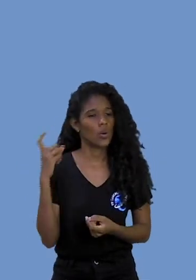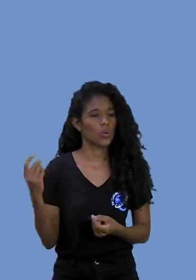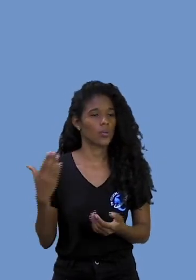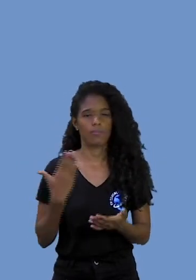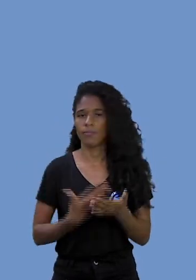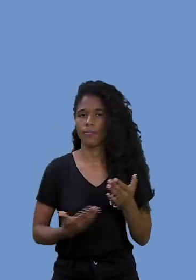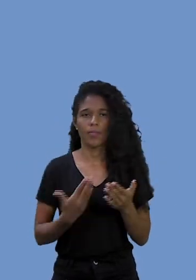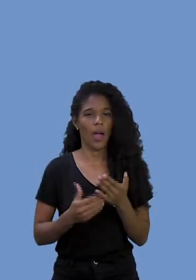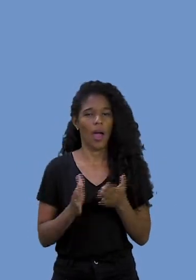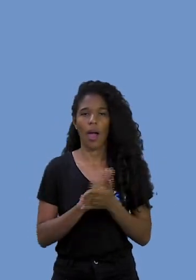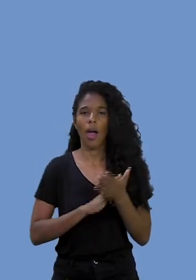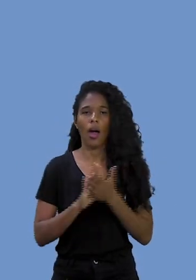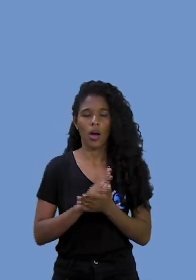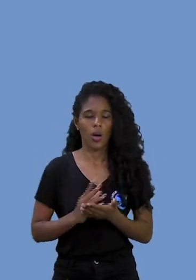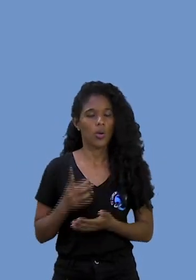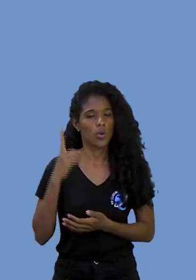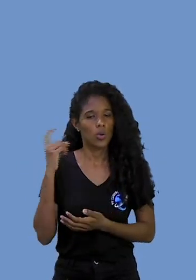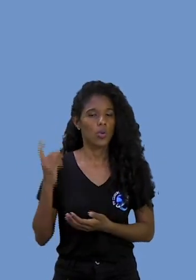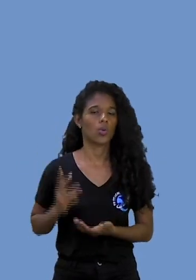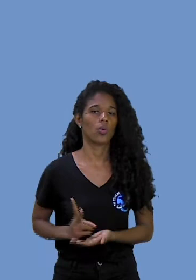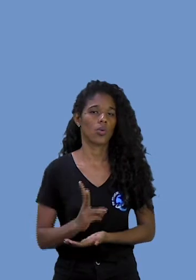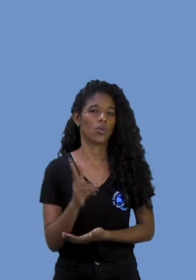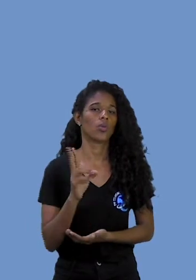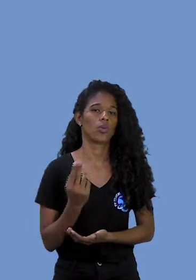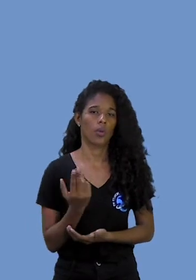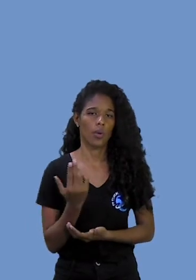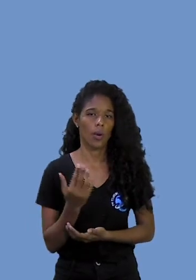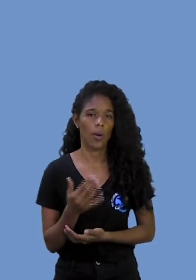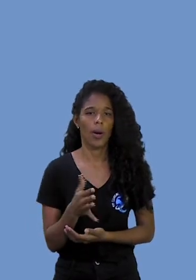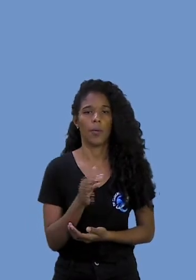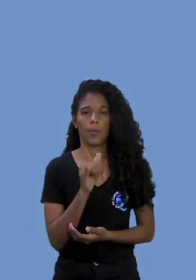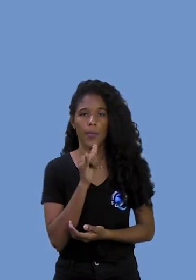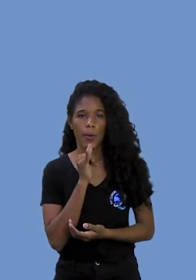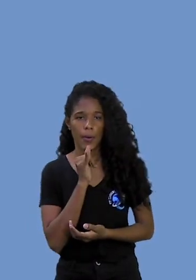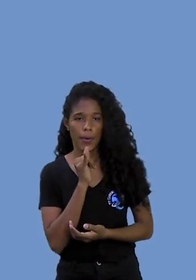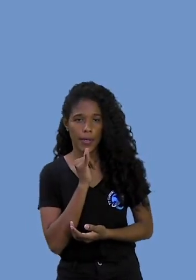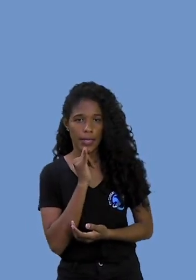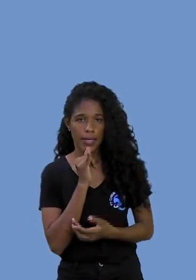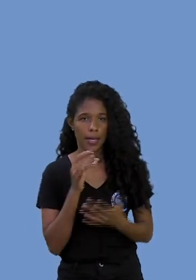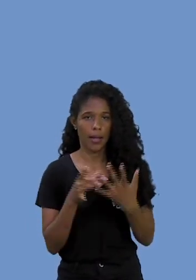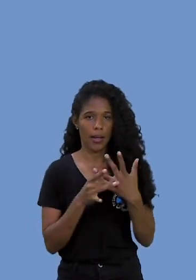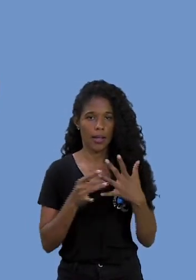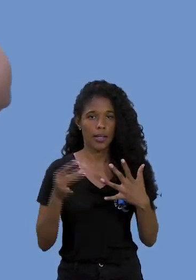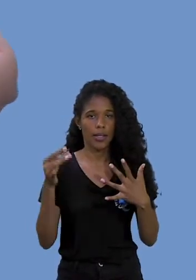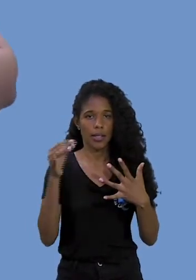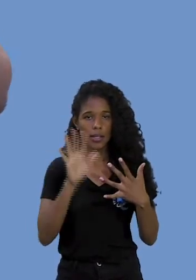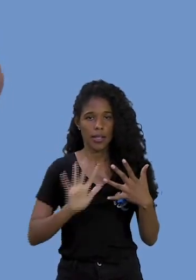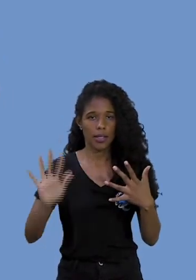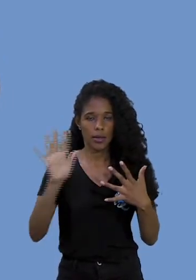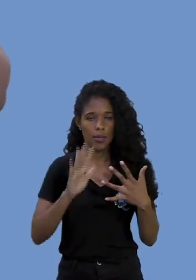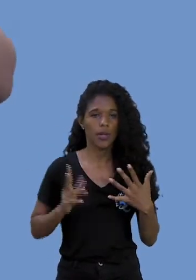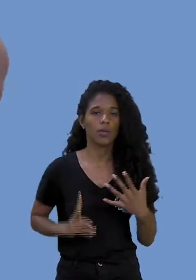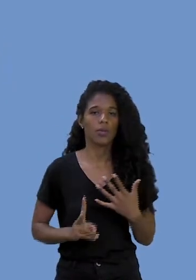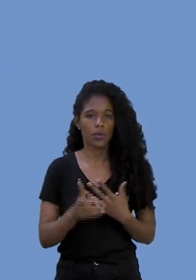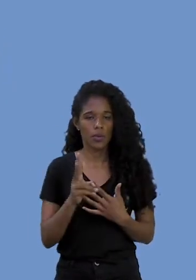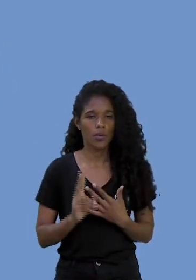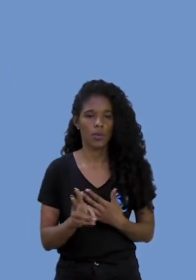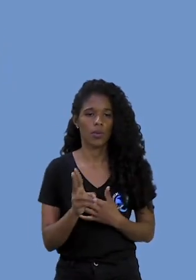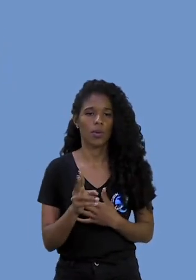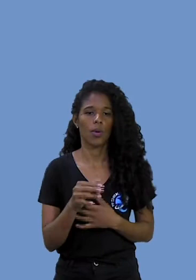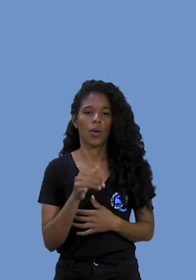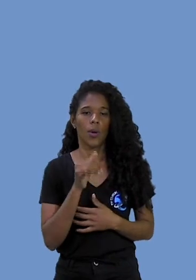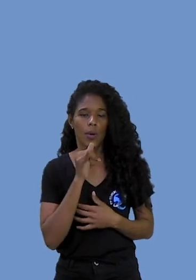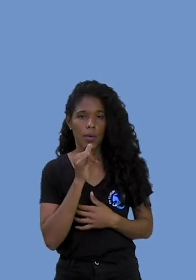elas apresentam uma unidade semântica. Então, são palavras que se juntam e elas têm apenas